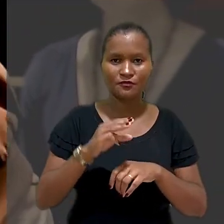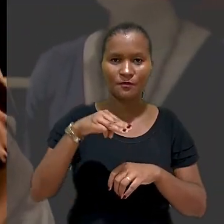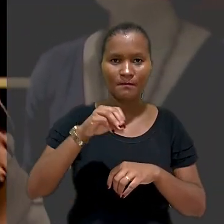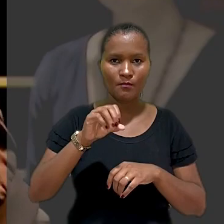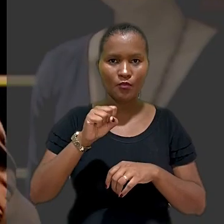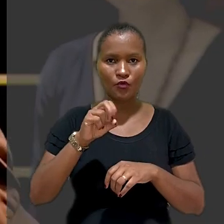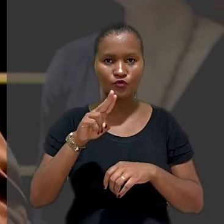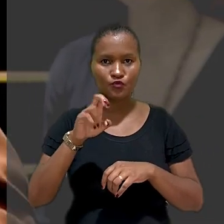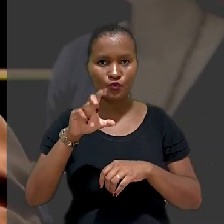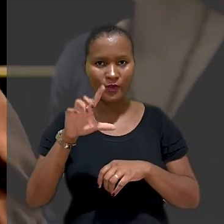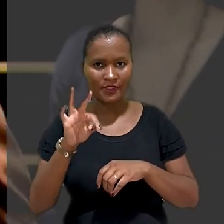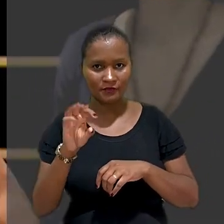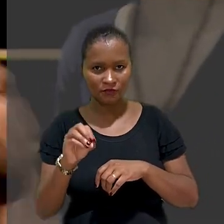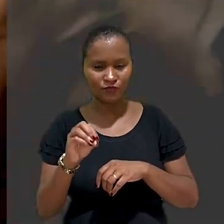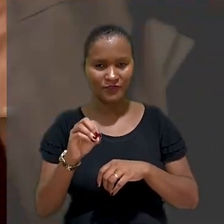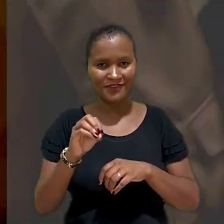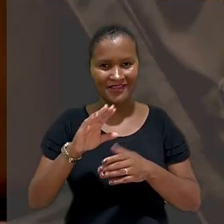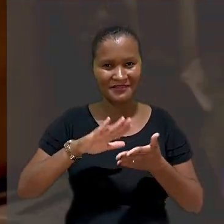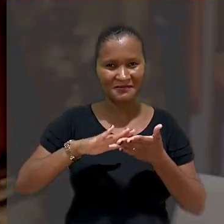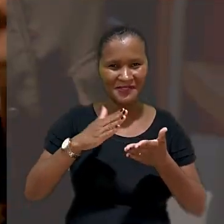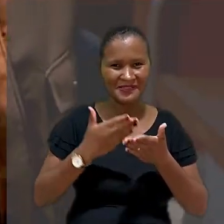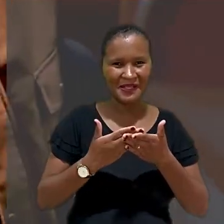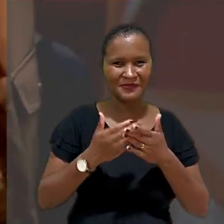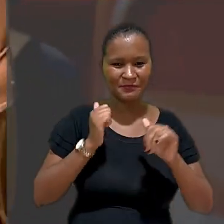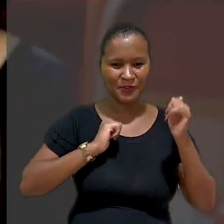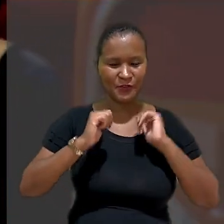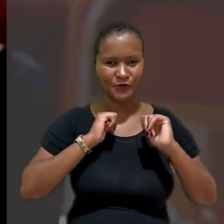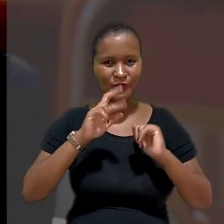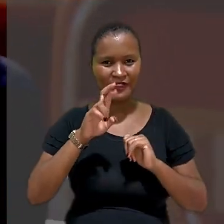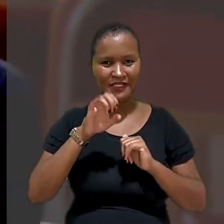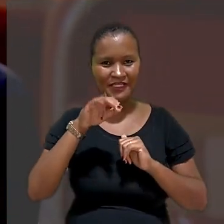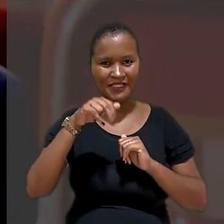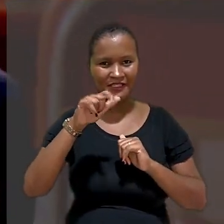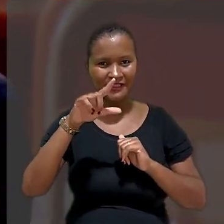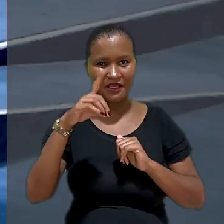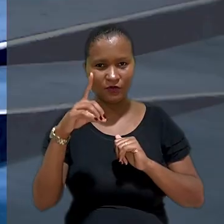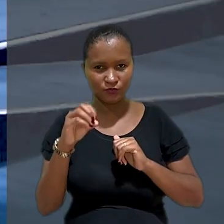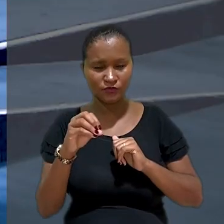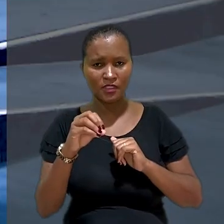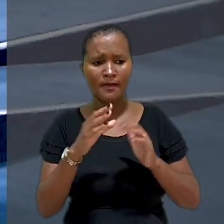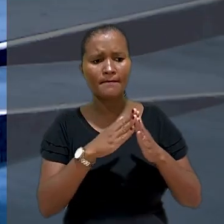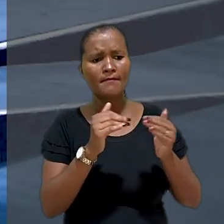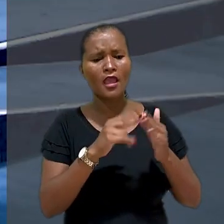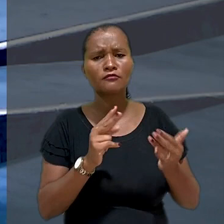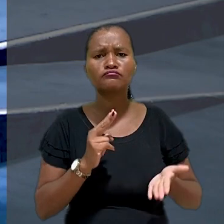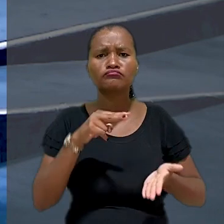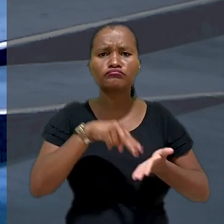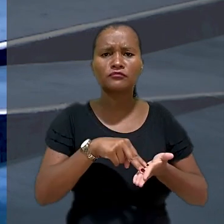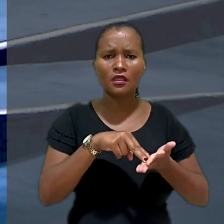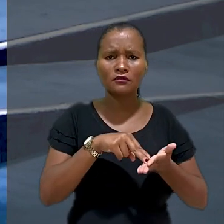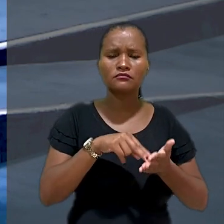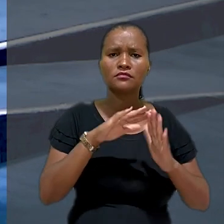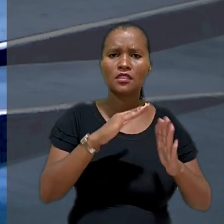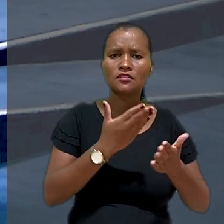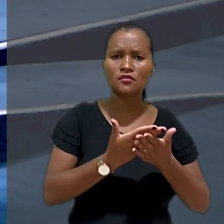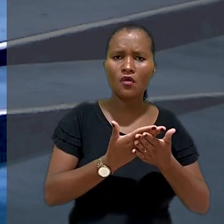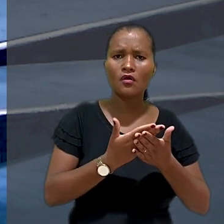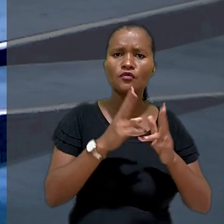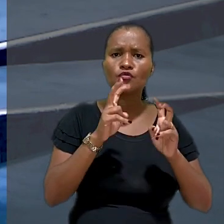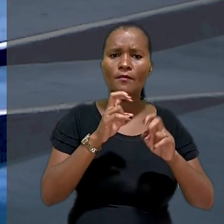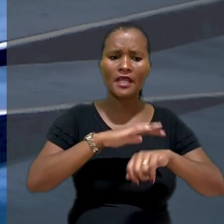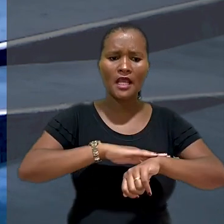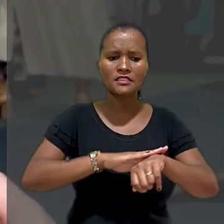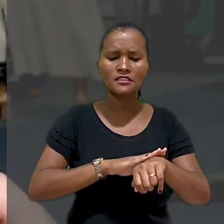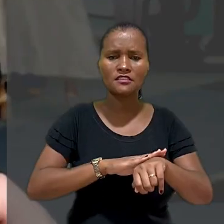interpretado pelo ator Reinaldo Júnior cobra um posicionamento da escola em relação ao racismo sofrido pela filha dele